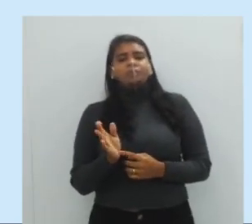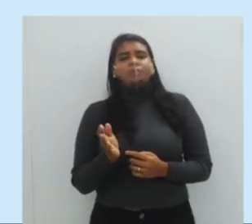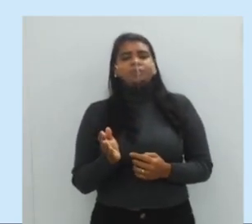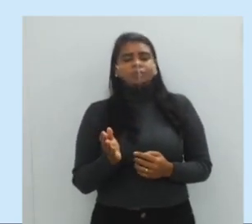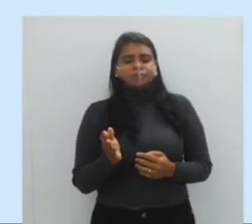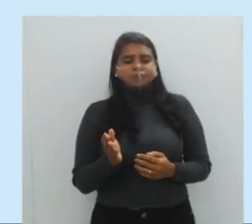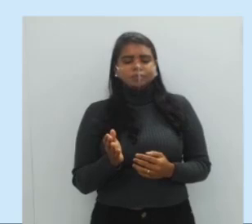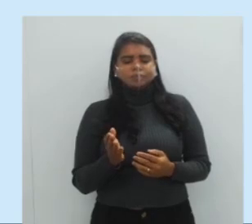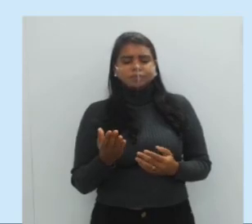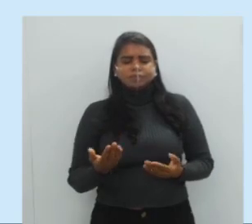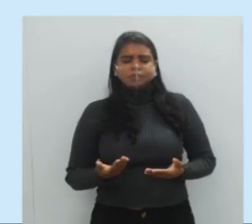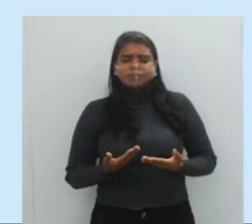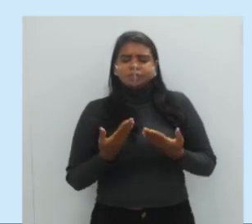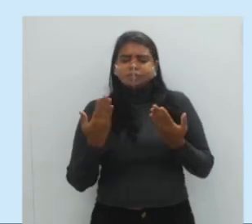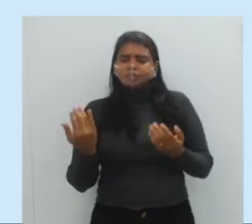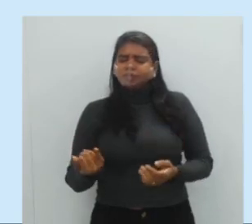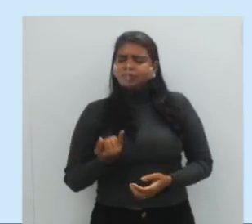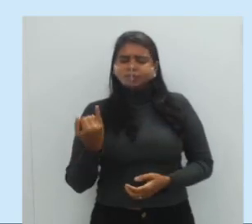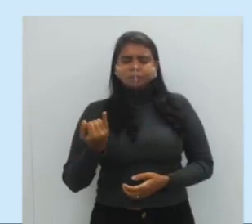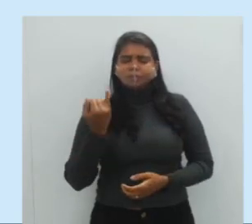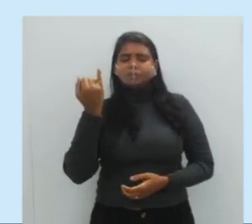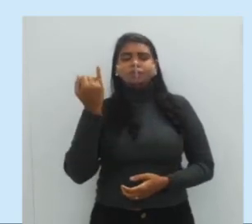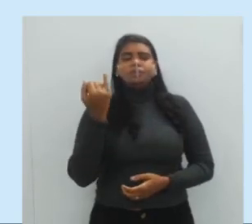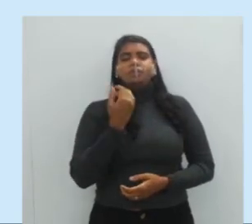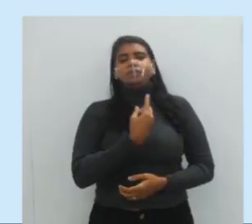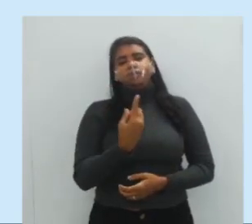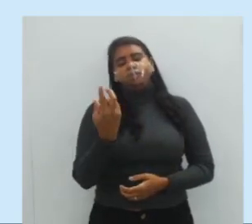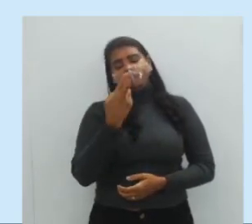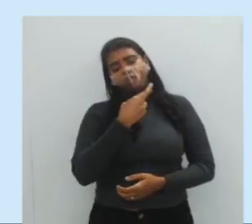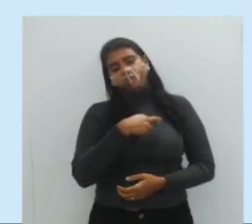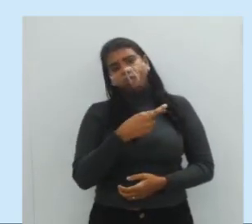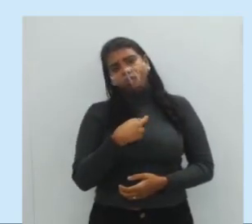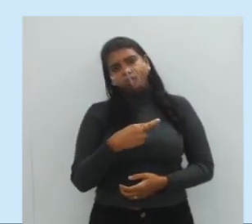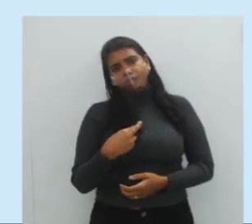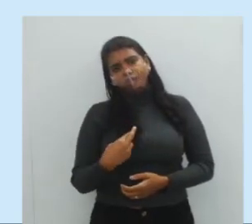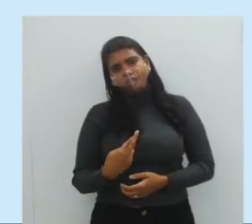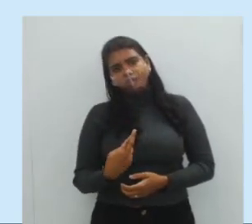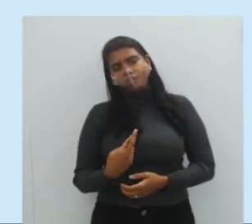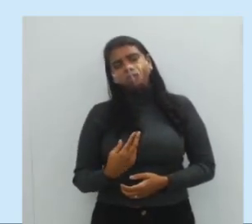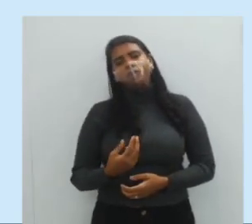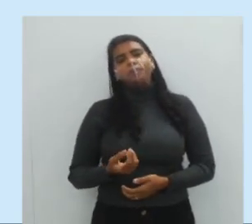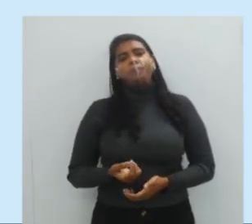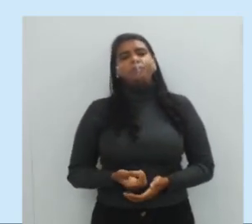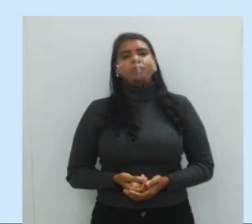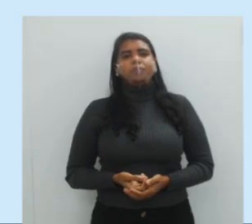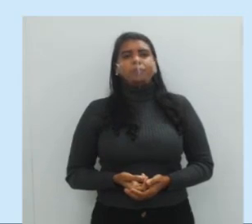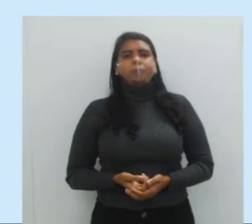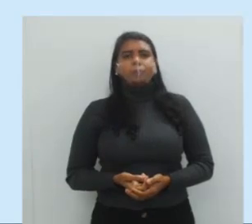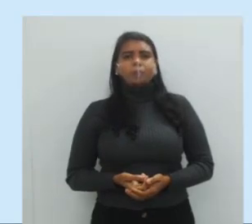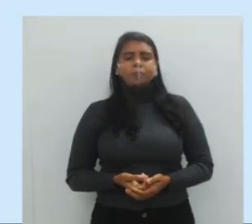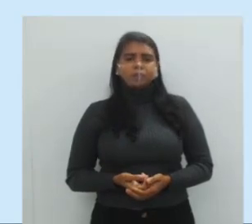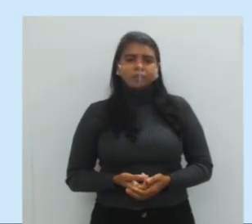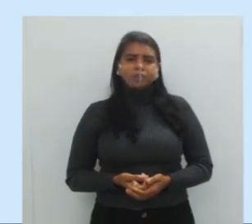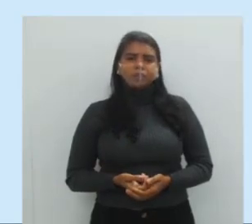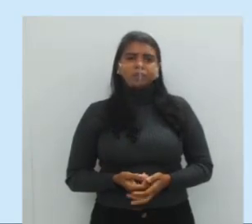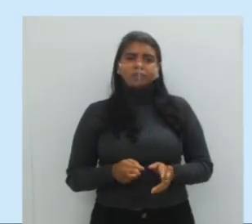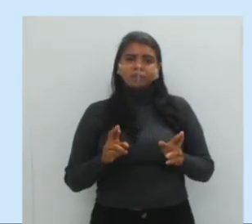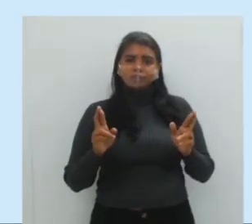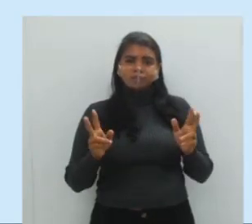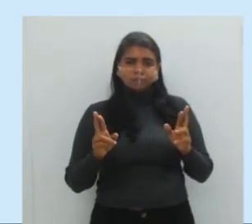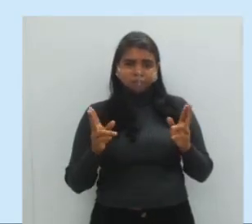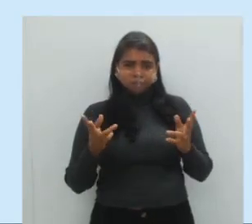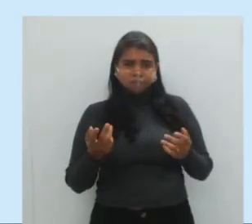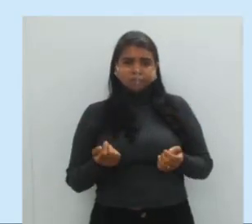noção de sacralidade, aquilo que é importante para cada religião, aquilo que é importante, que